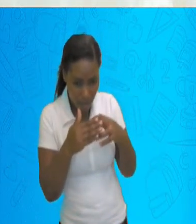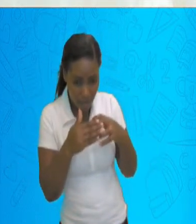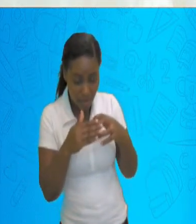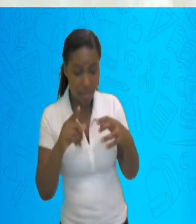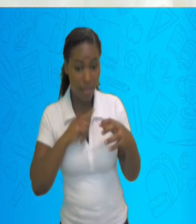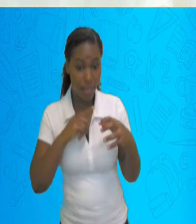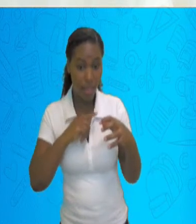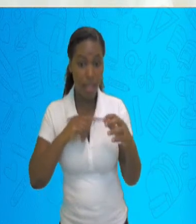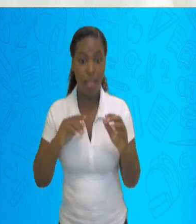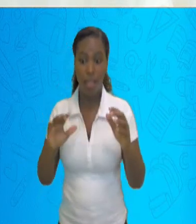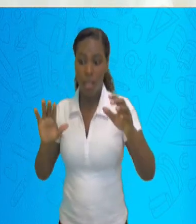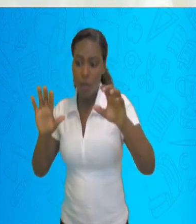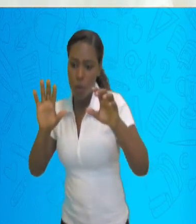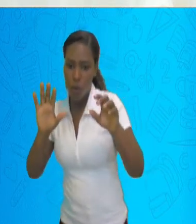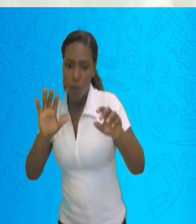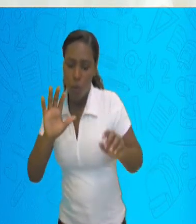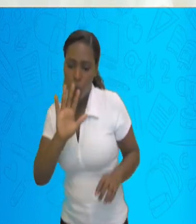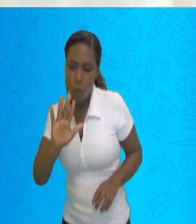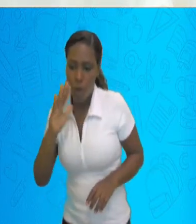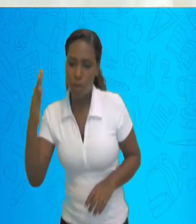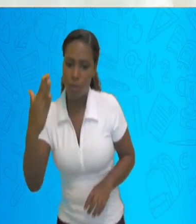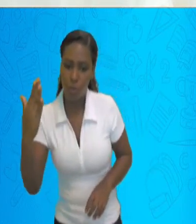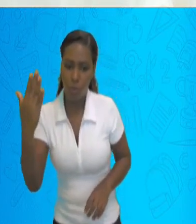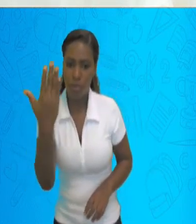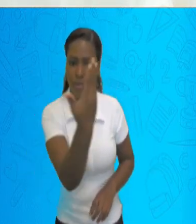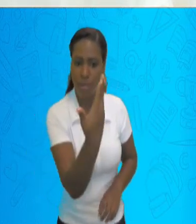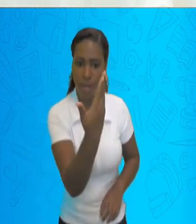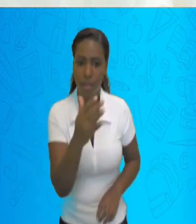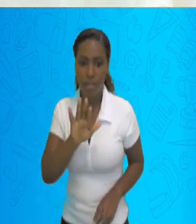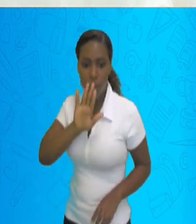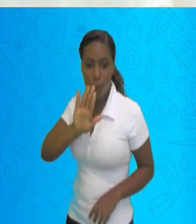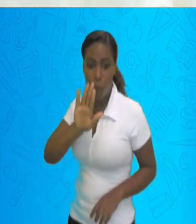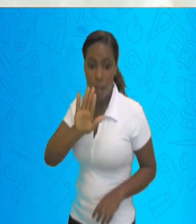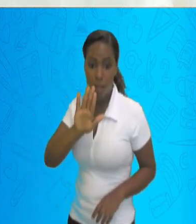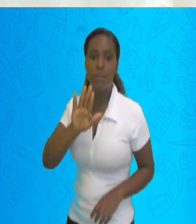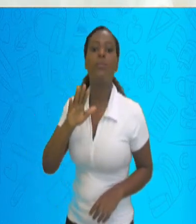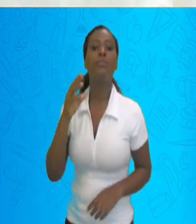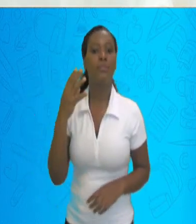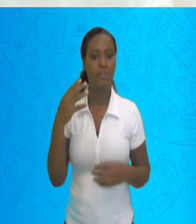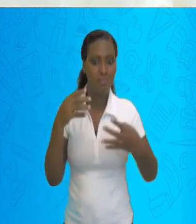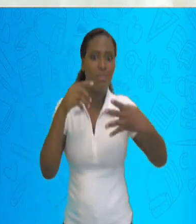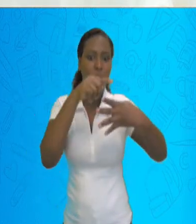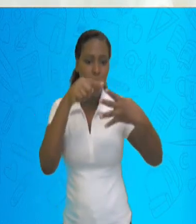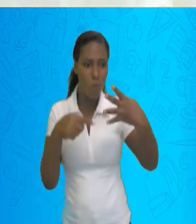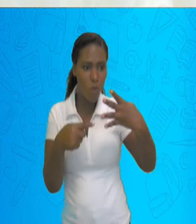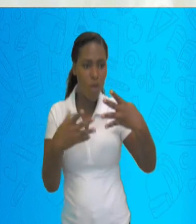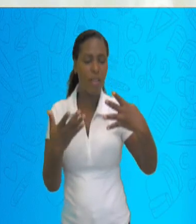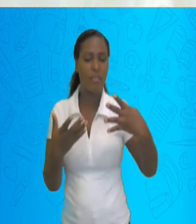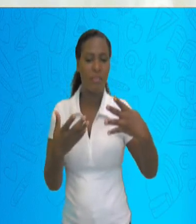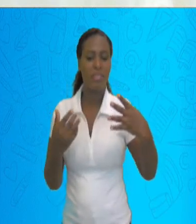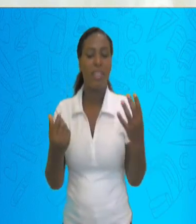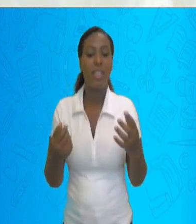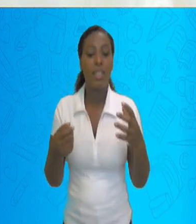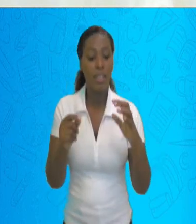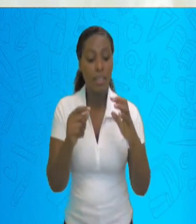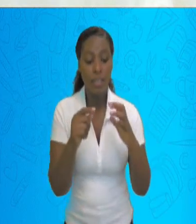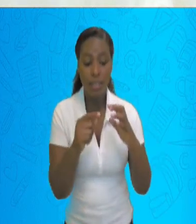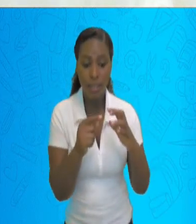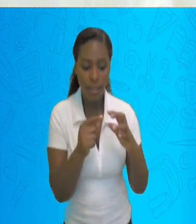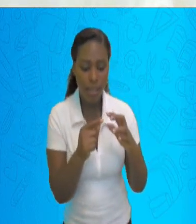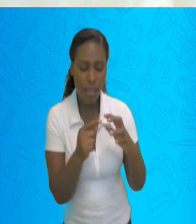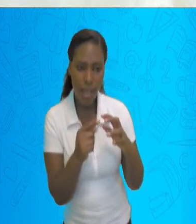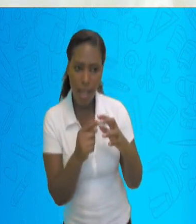3 embaixo e 3 aqui. Então, no total de 6 arestas. Então, dessa forma, nós